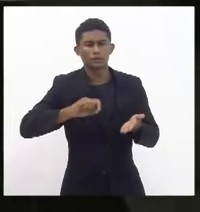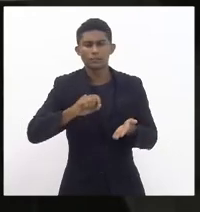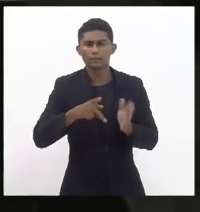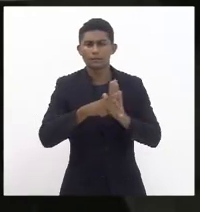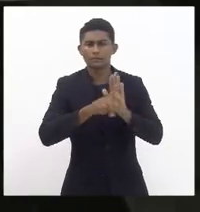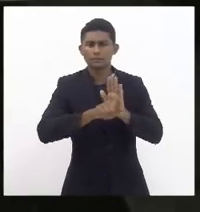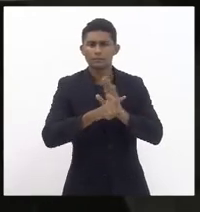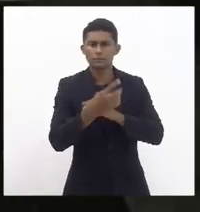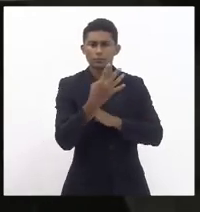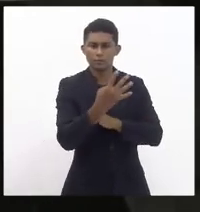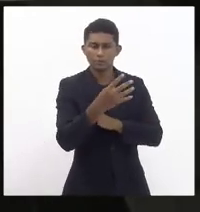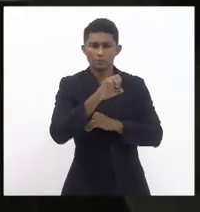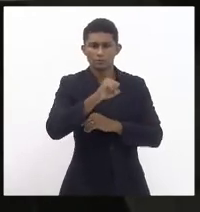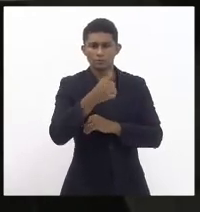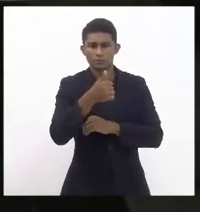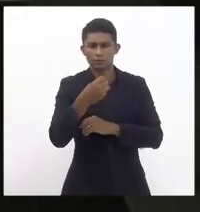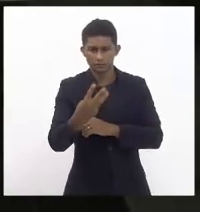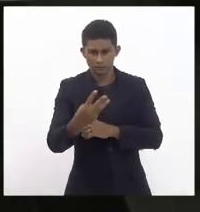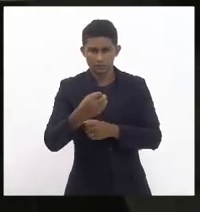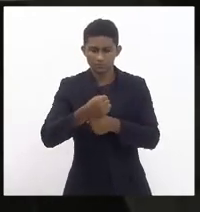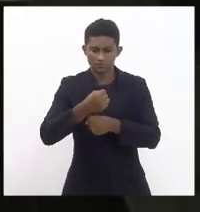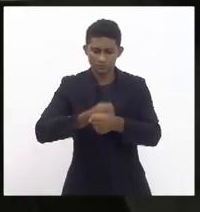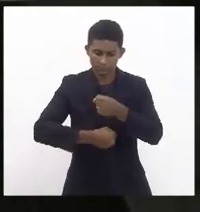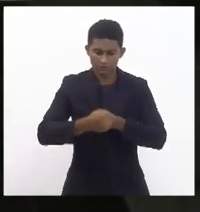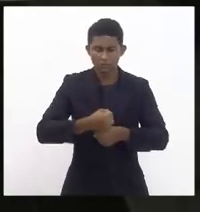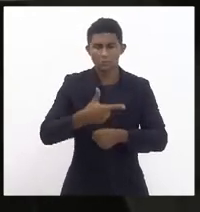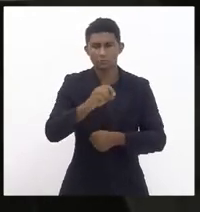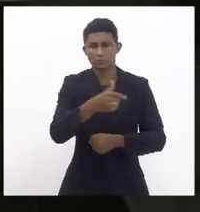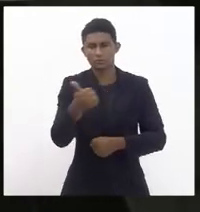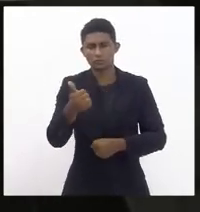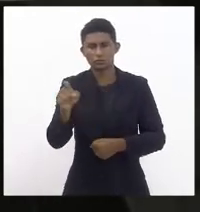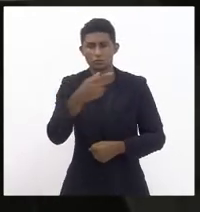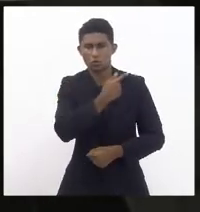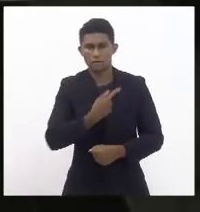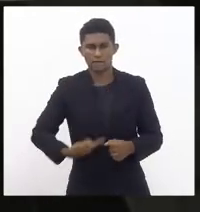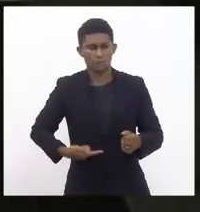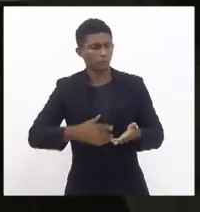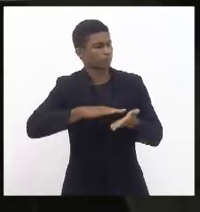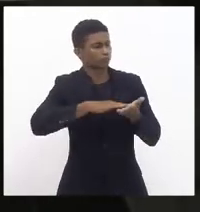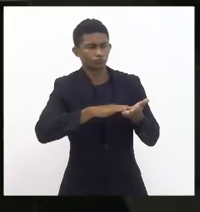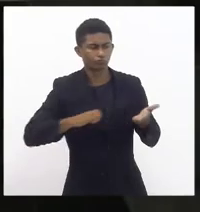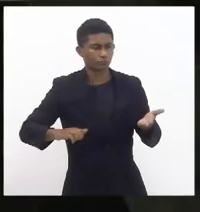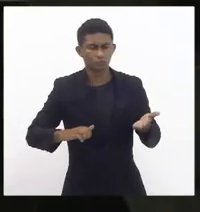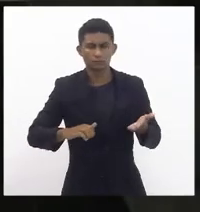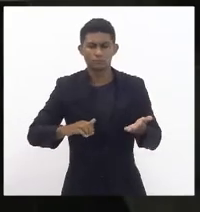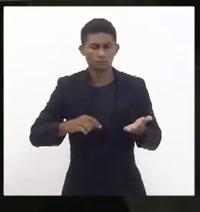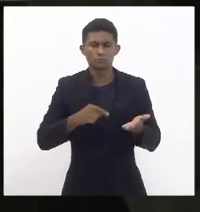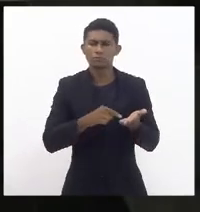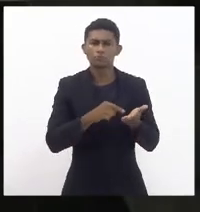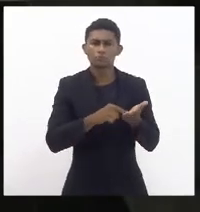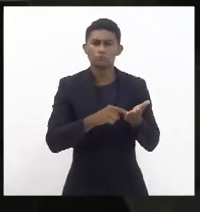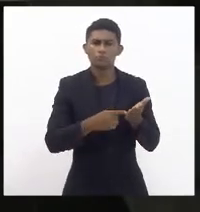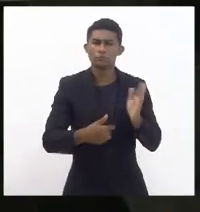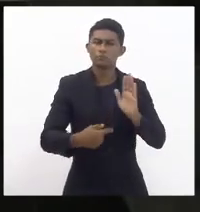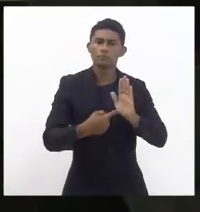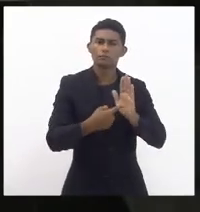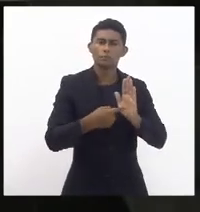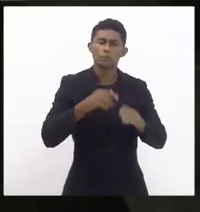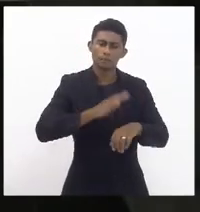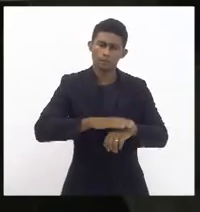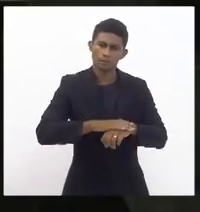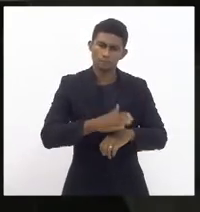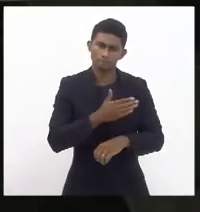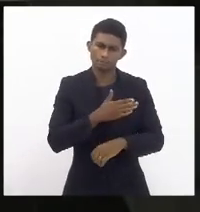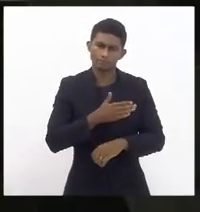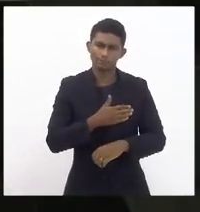lei 4.813 de 2021 de minha autoria o que